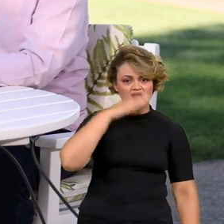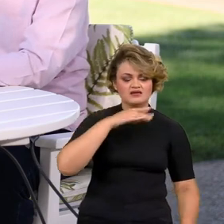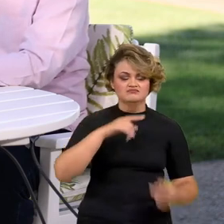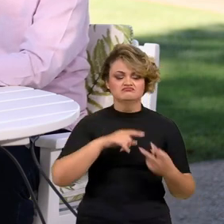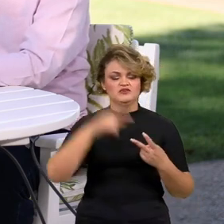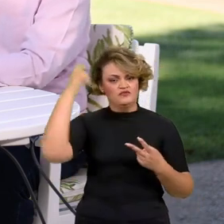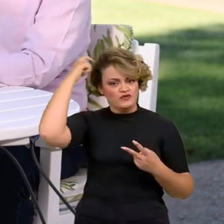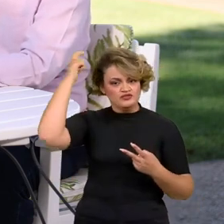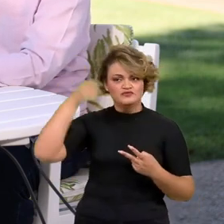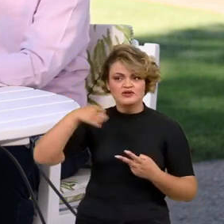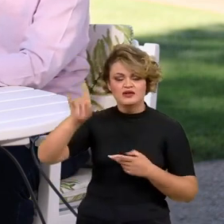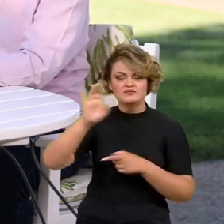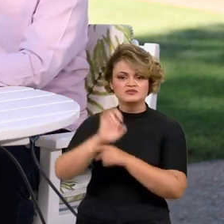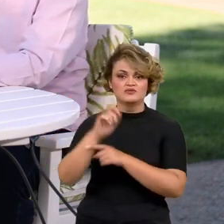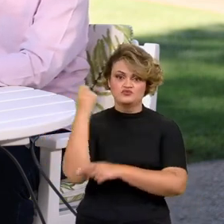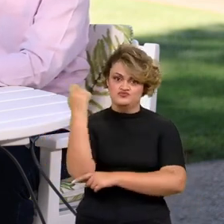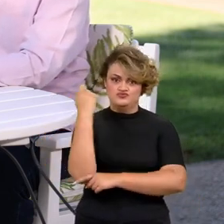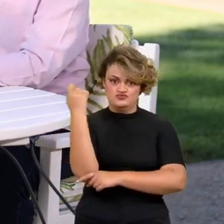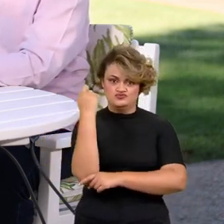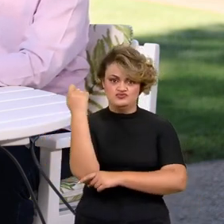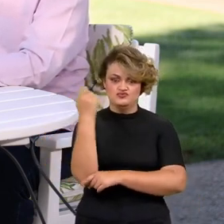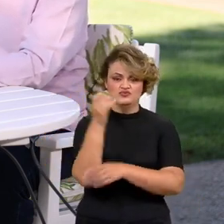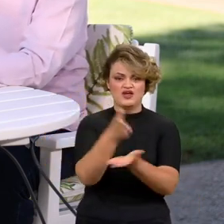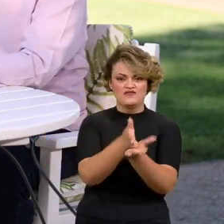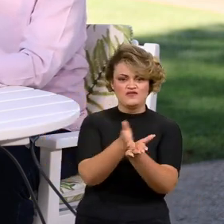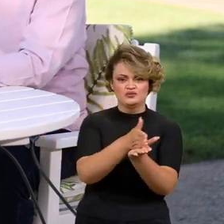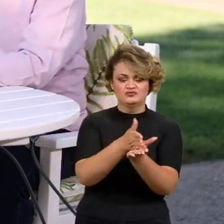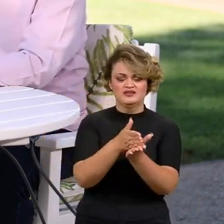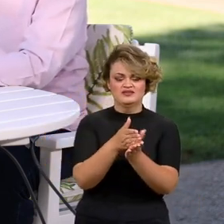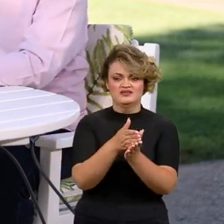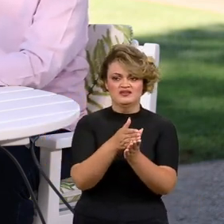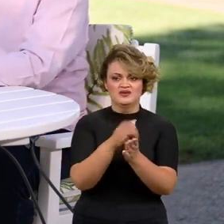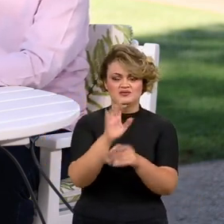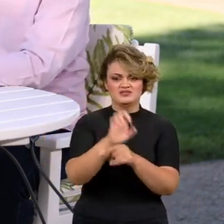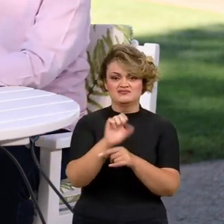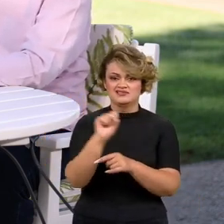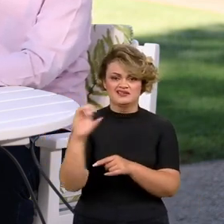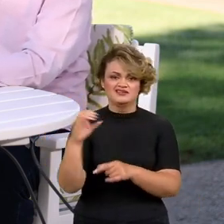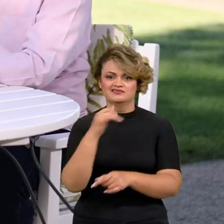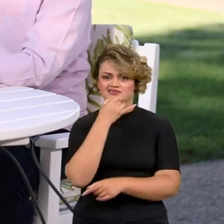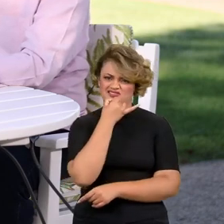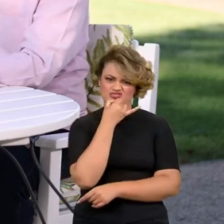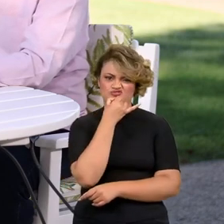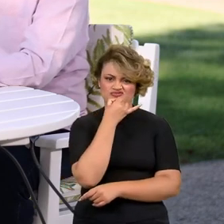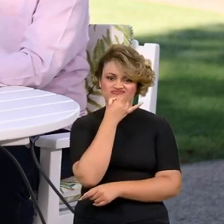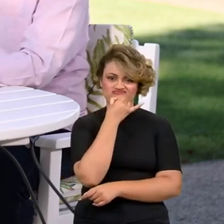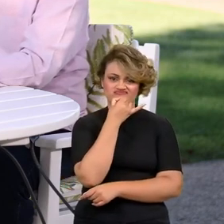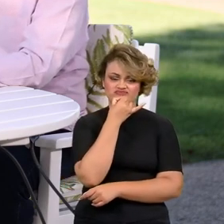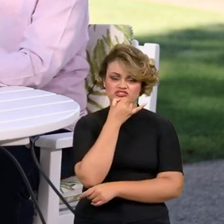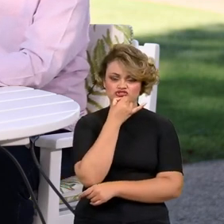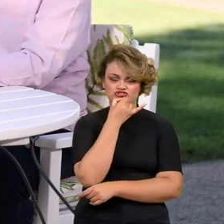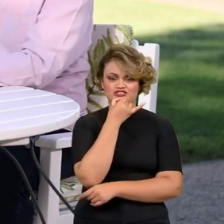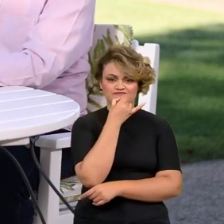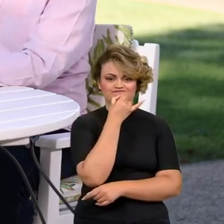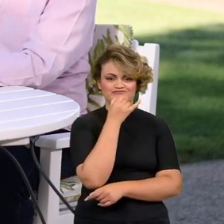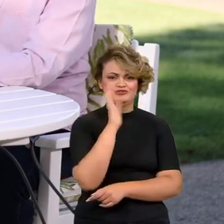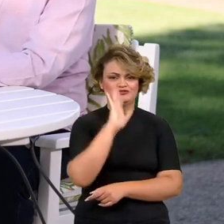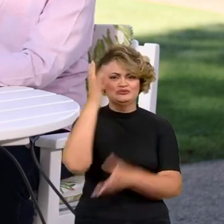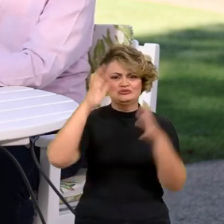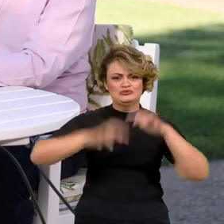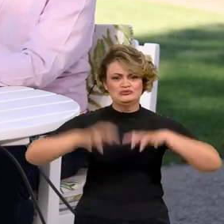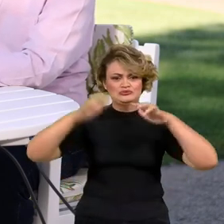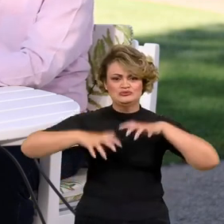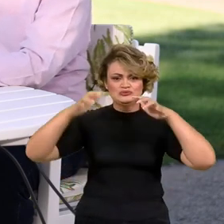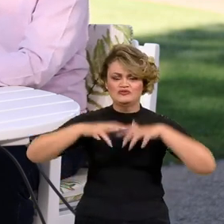Sul né na fronteira ali com a Santa Catarina é a tristeza né porque foi aqui a gente já teve essa chuvas Horrorosas